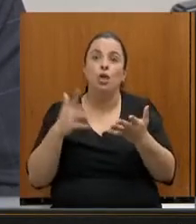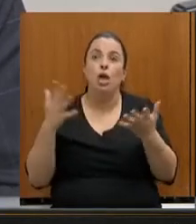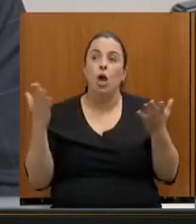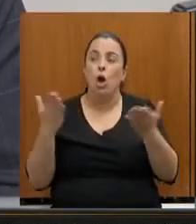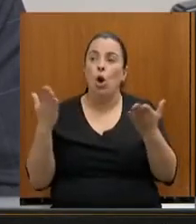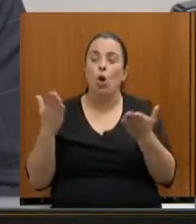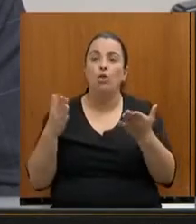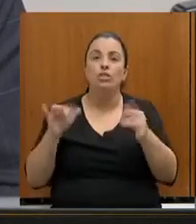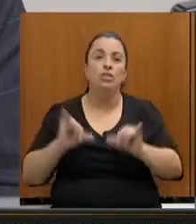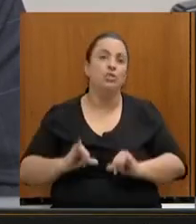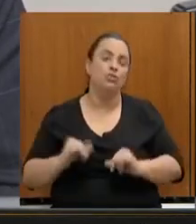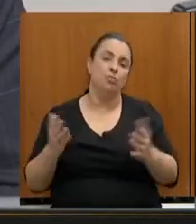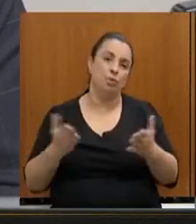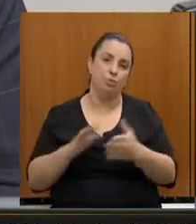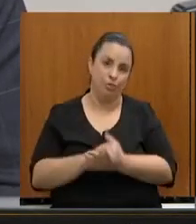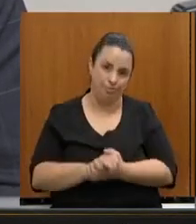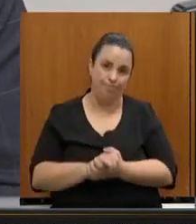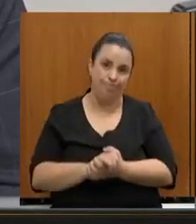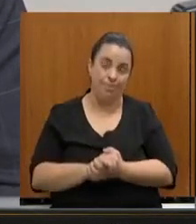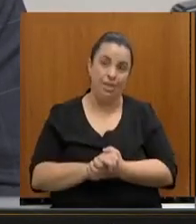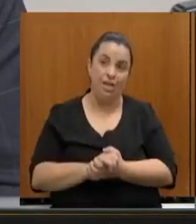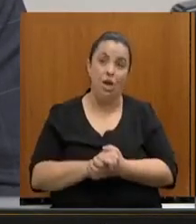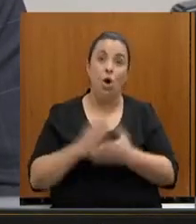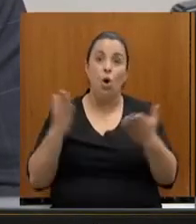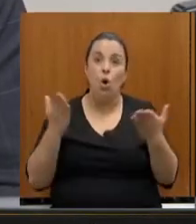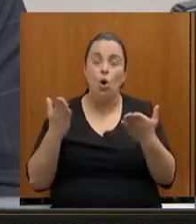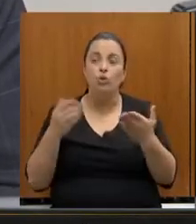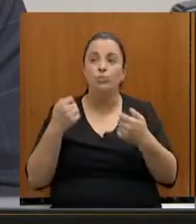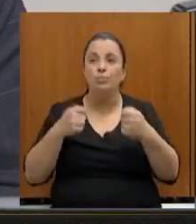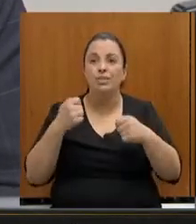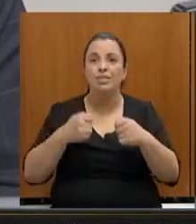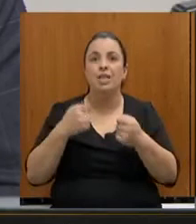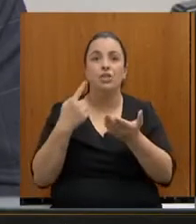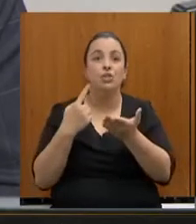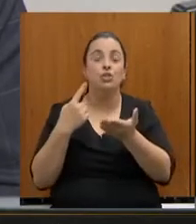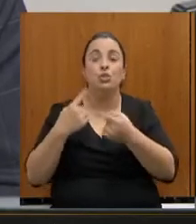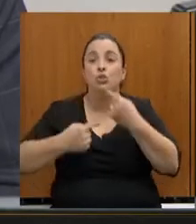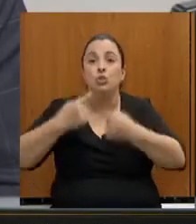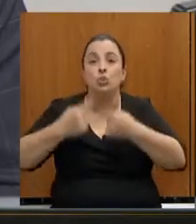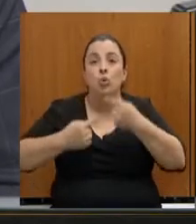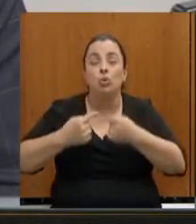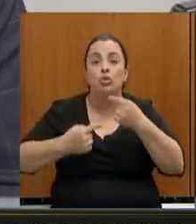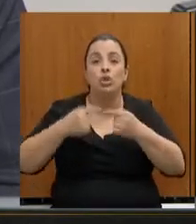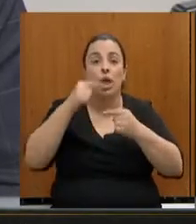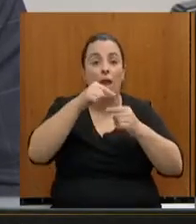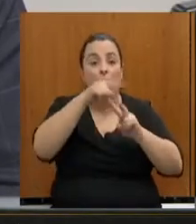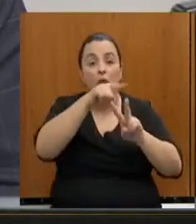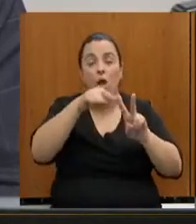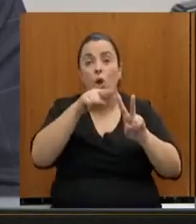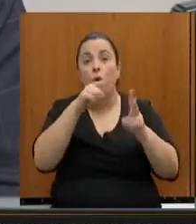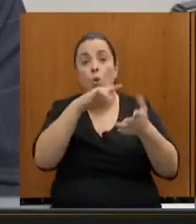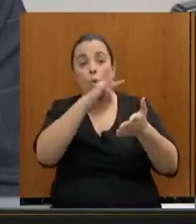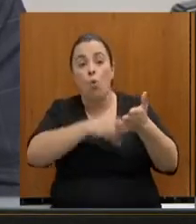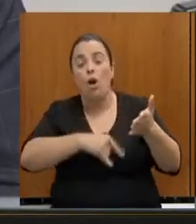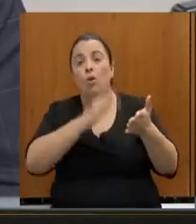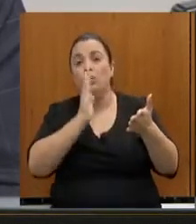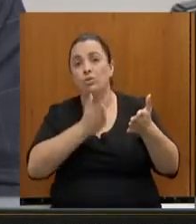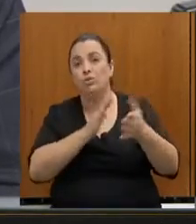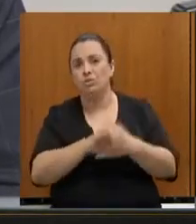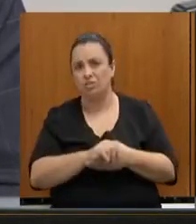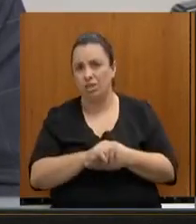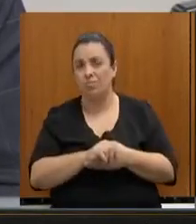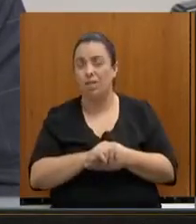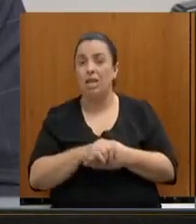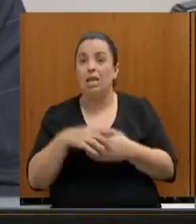esse o acordo tendo discutido após ter feito a cor sendo discutido necessitando da